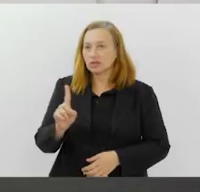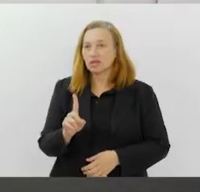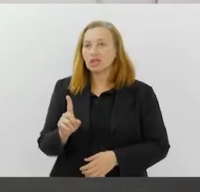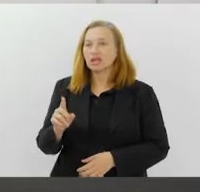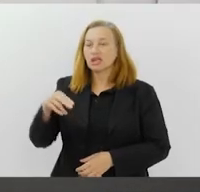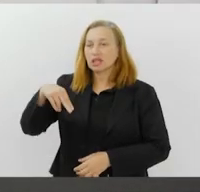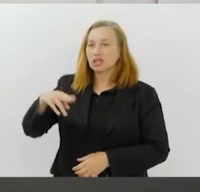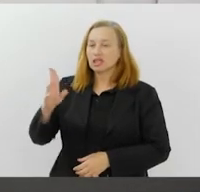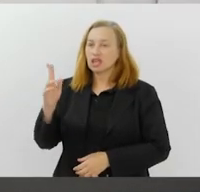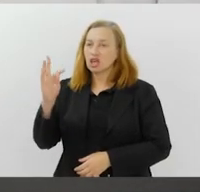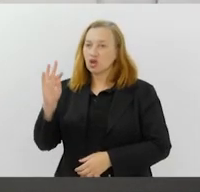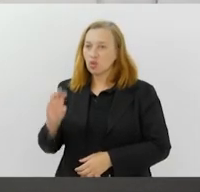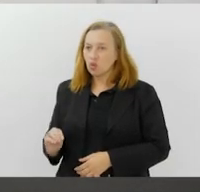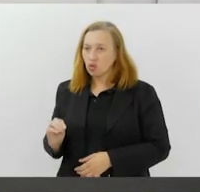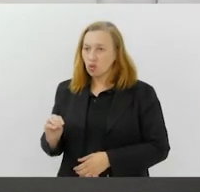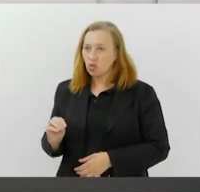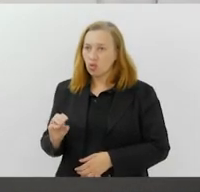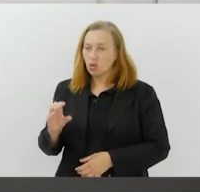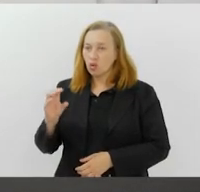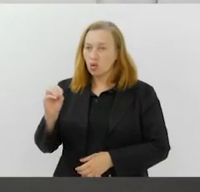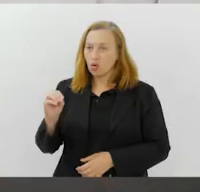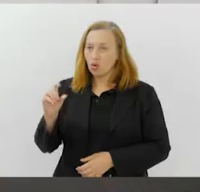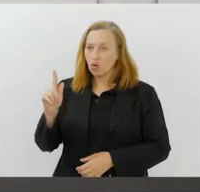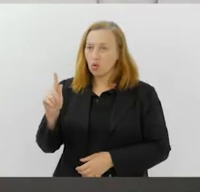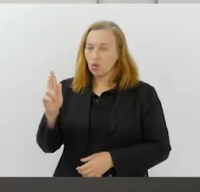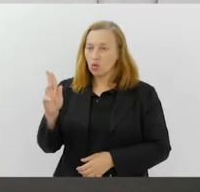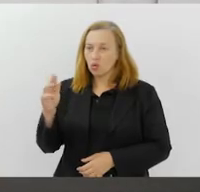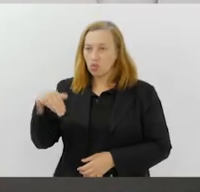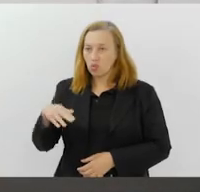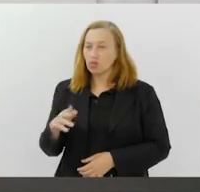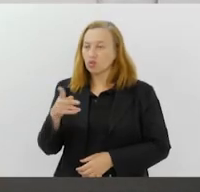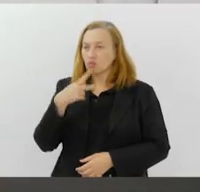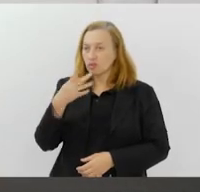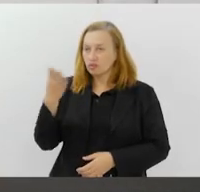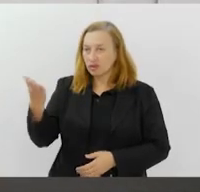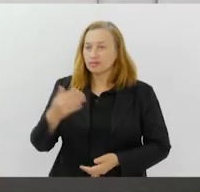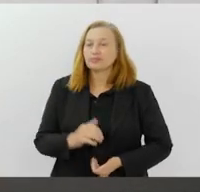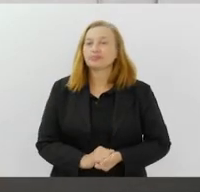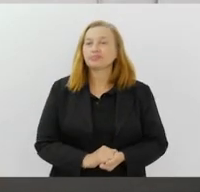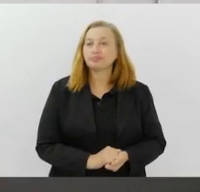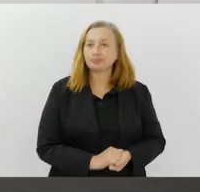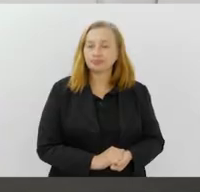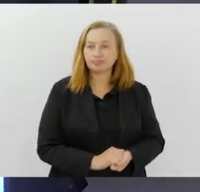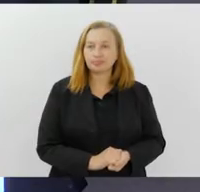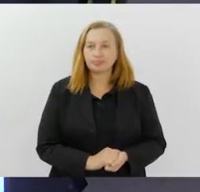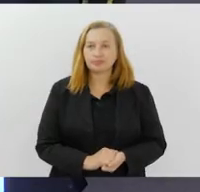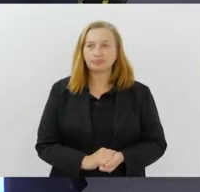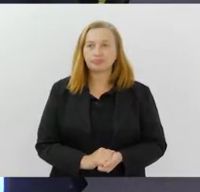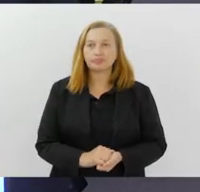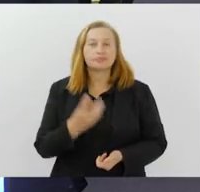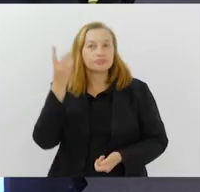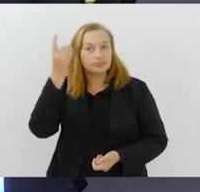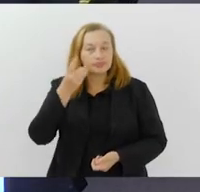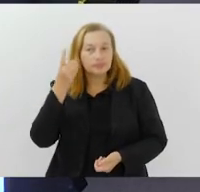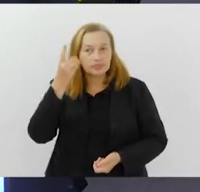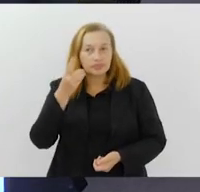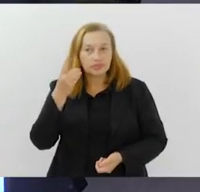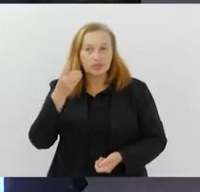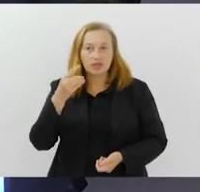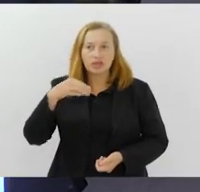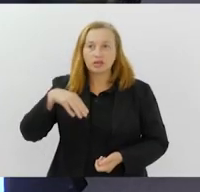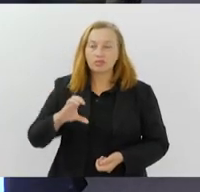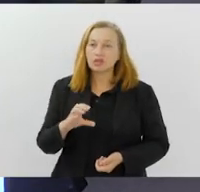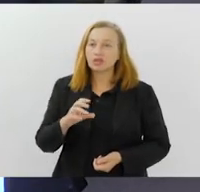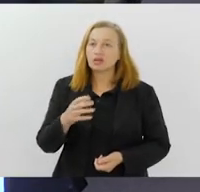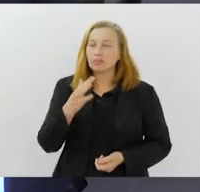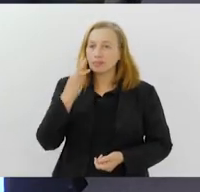presença por ser sobretudo quem você é e a palavra é sua como sempre Deputado deputado Carlos min é brevemente eu